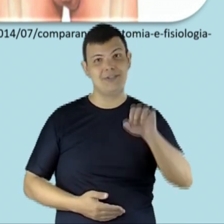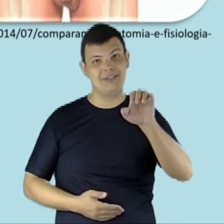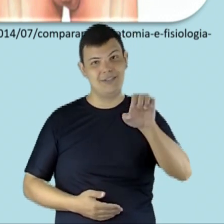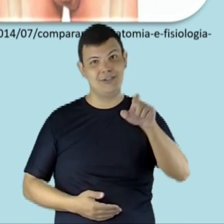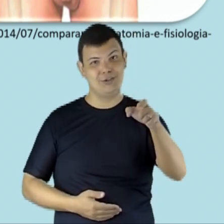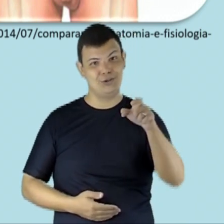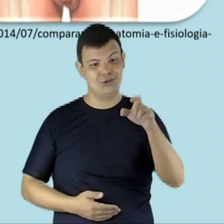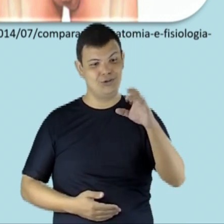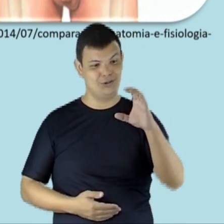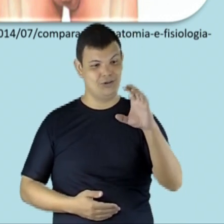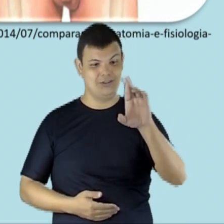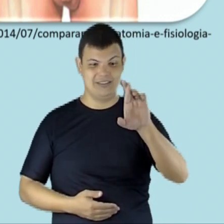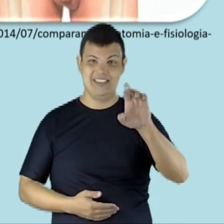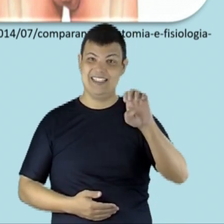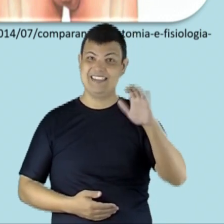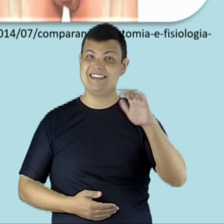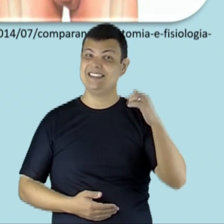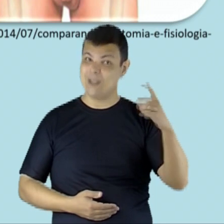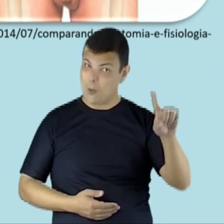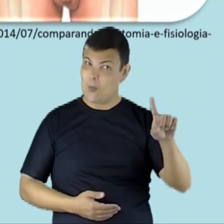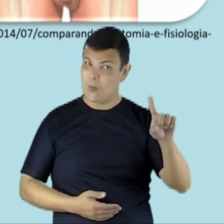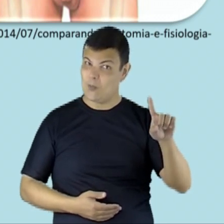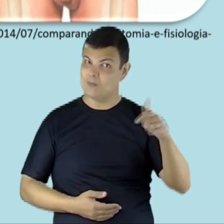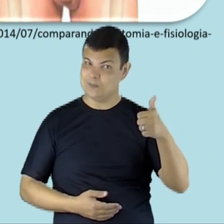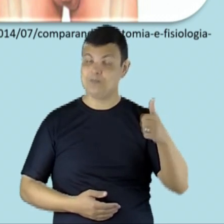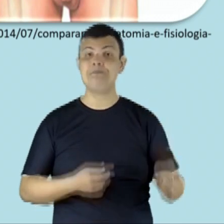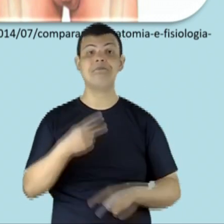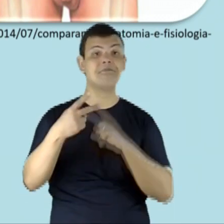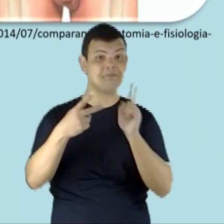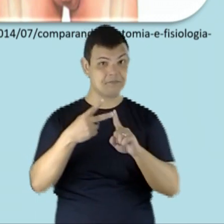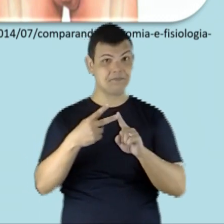aí é excreção. Segunda questão.